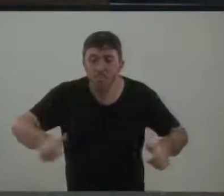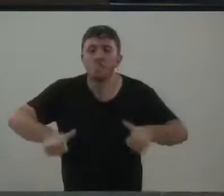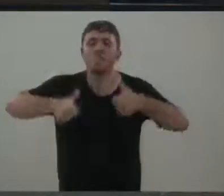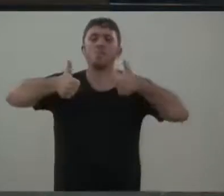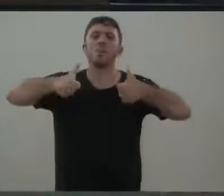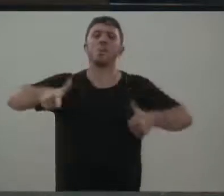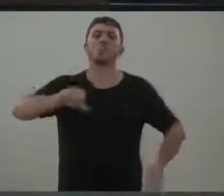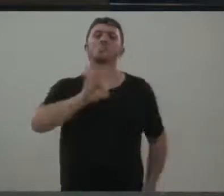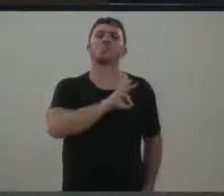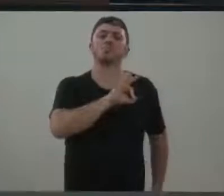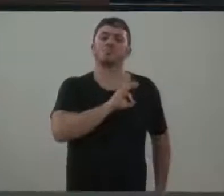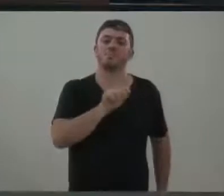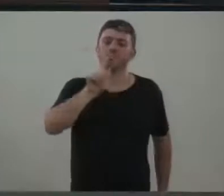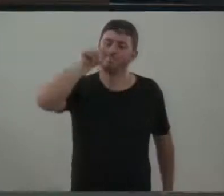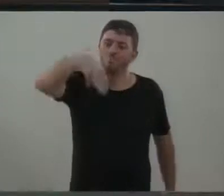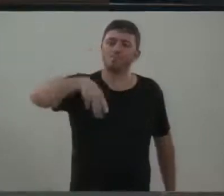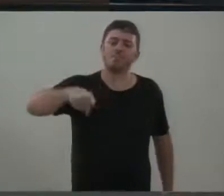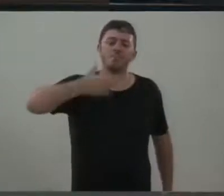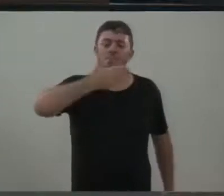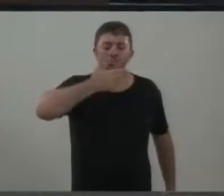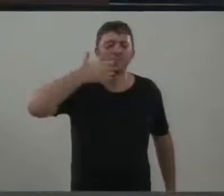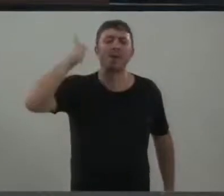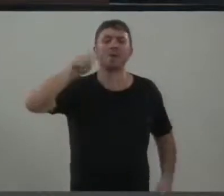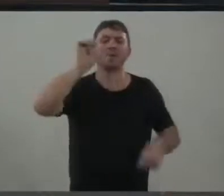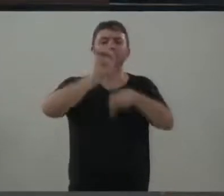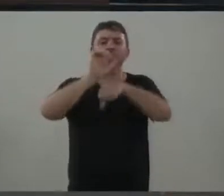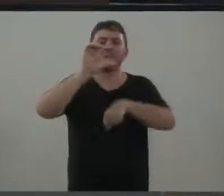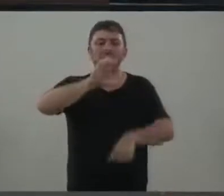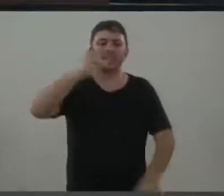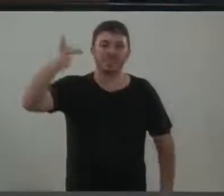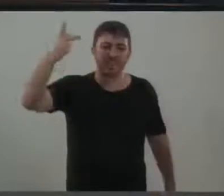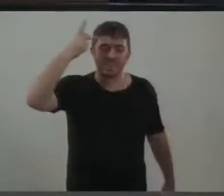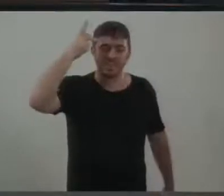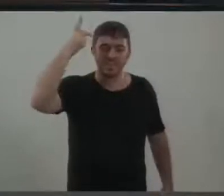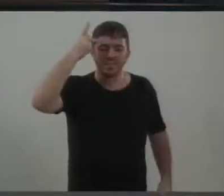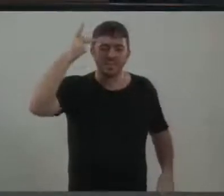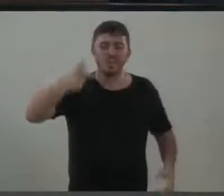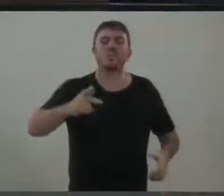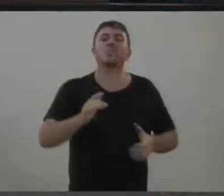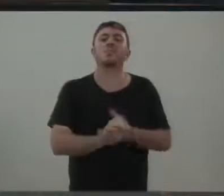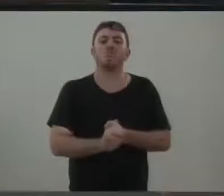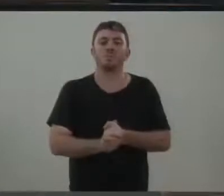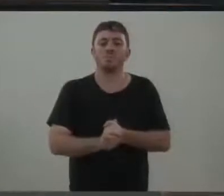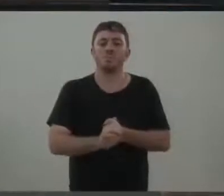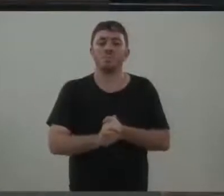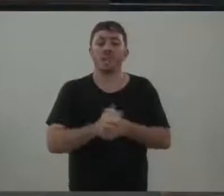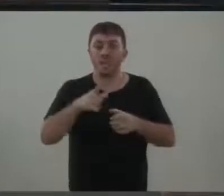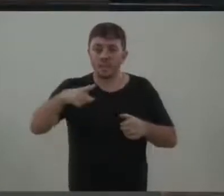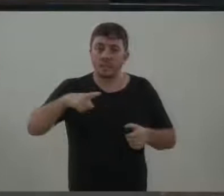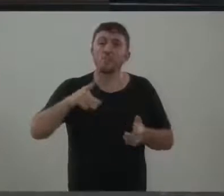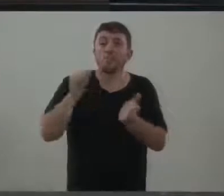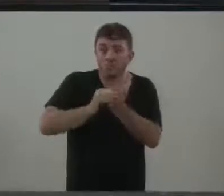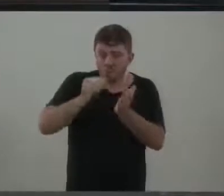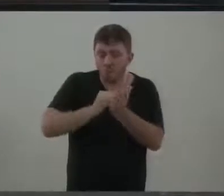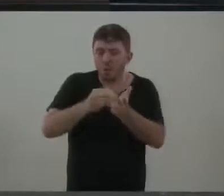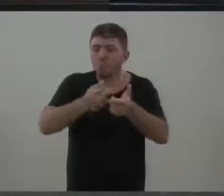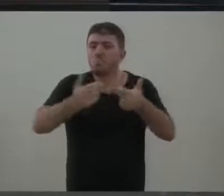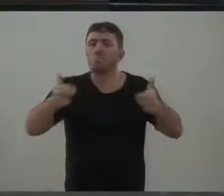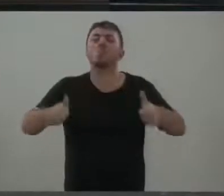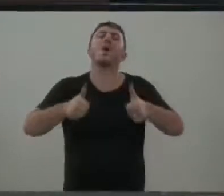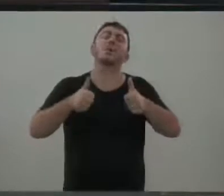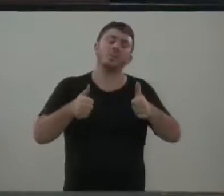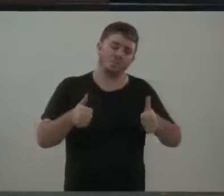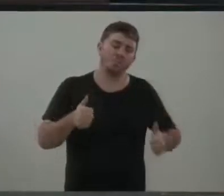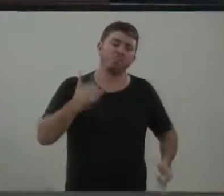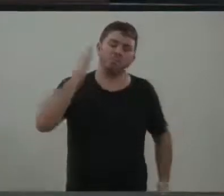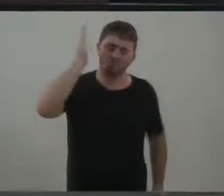uma das melhores guardas do estado de São Paulo, quiçá do Brasil. E você sabe disso. Mas temos coisas para melhorar? Claro que temos e podemos melhorar